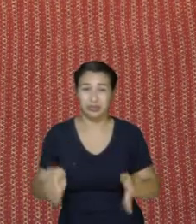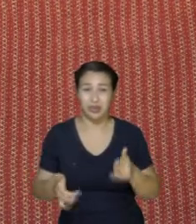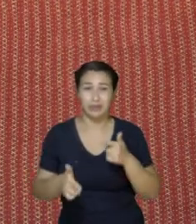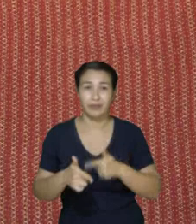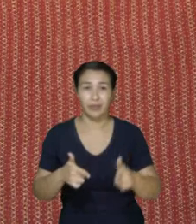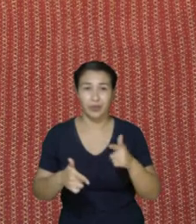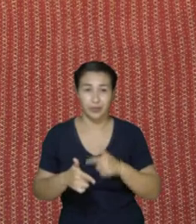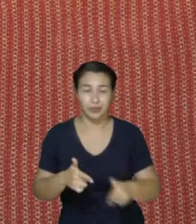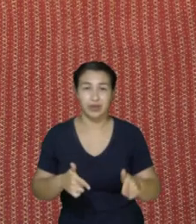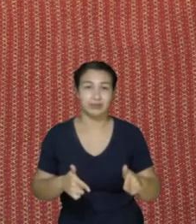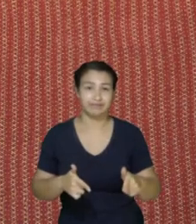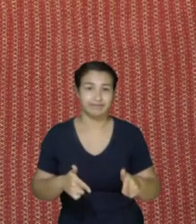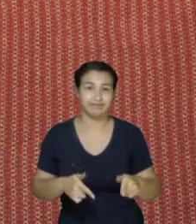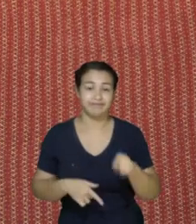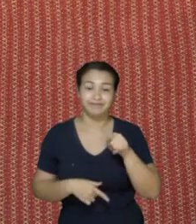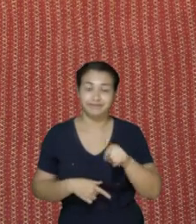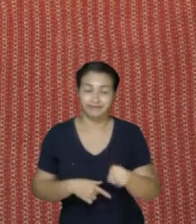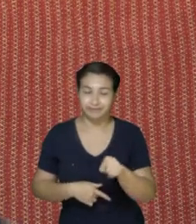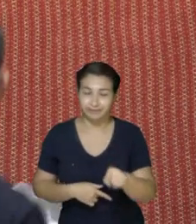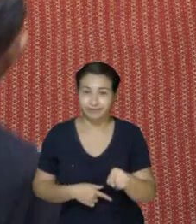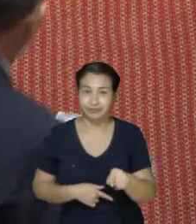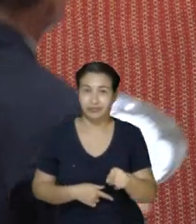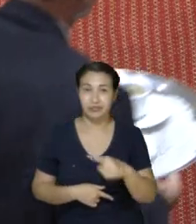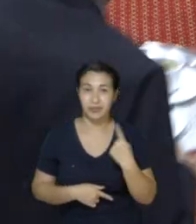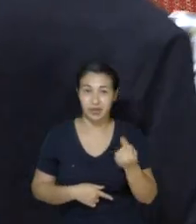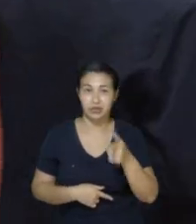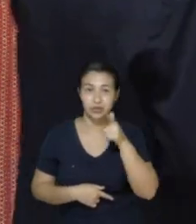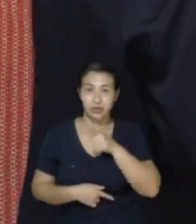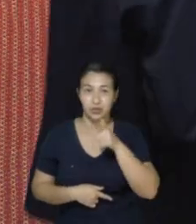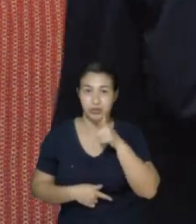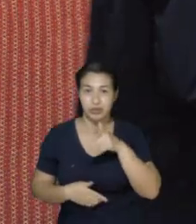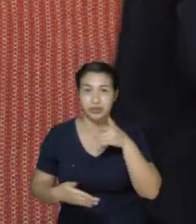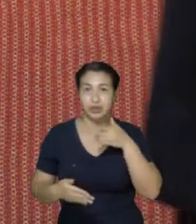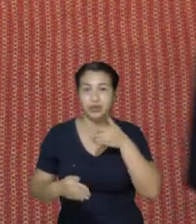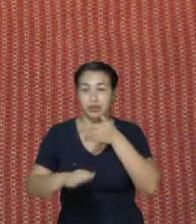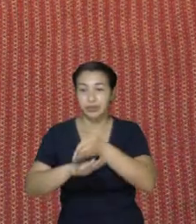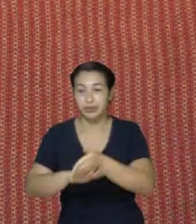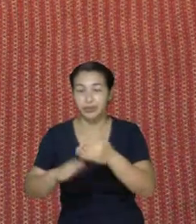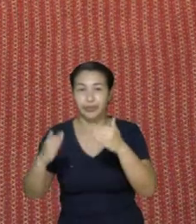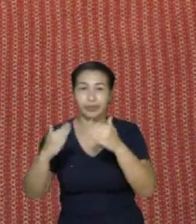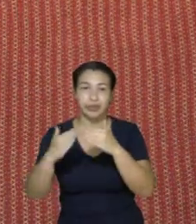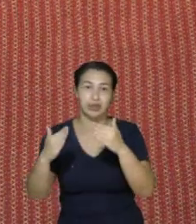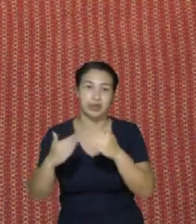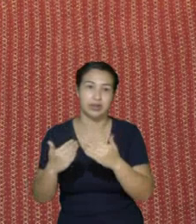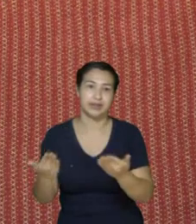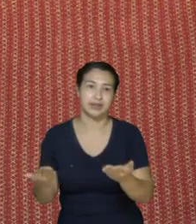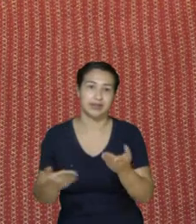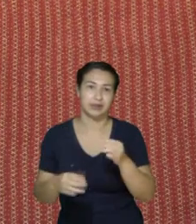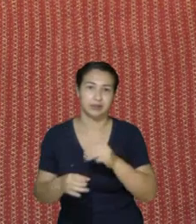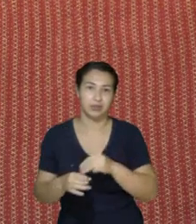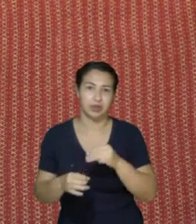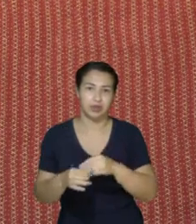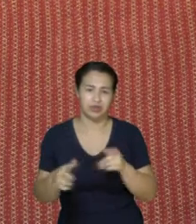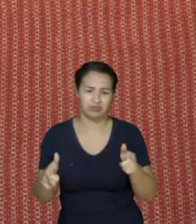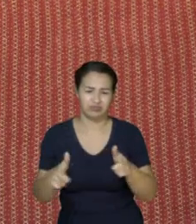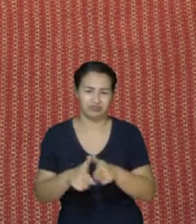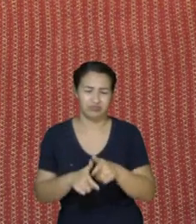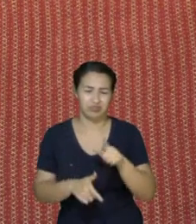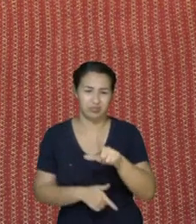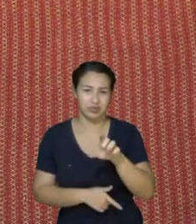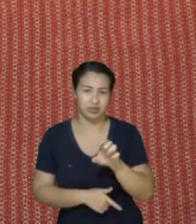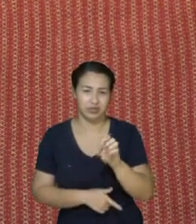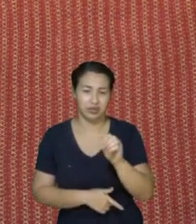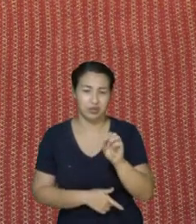esse acesso que está nos permitindo chegar em casa. E uma estrada que um município pequeno, do tamanho de Leoberto Leal, não tem